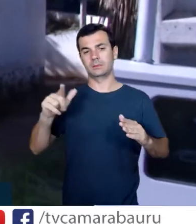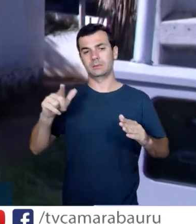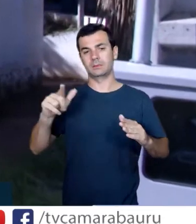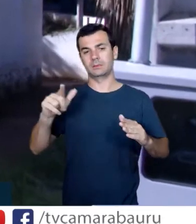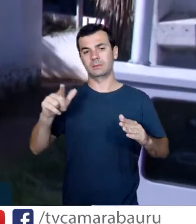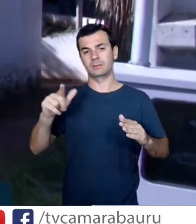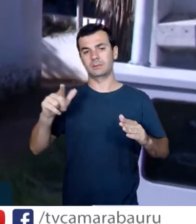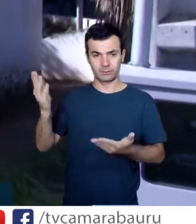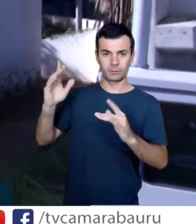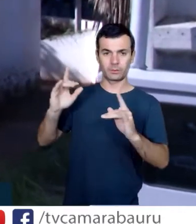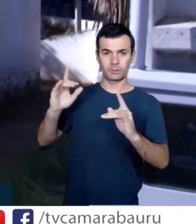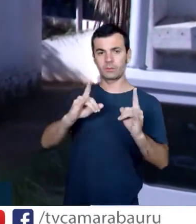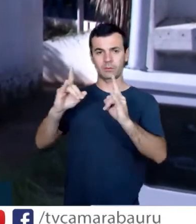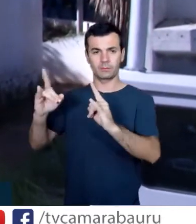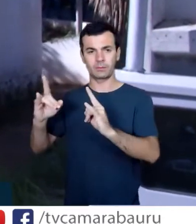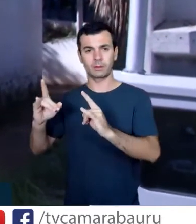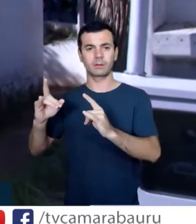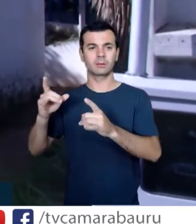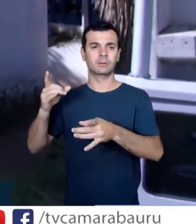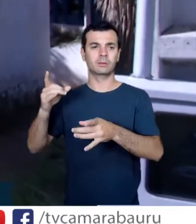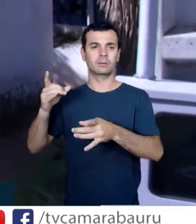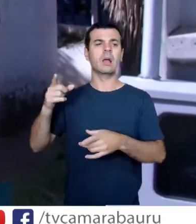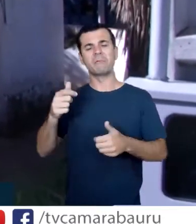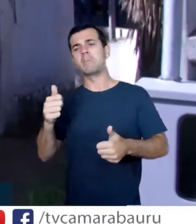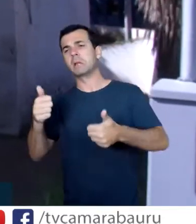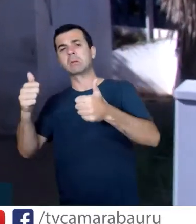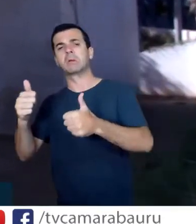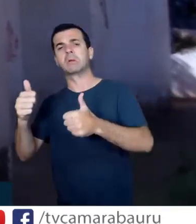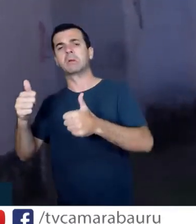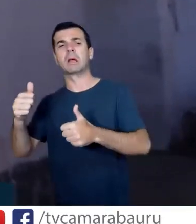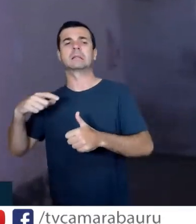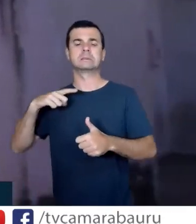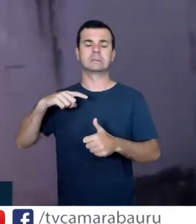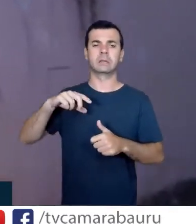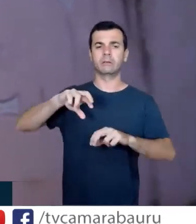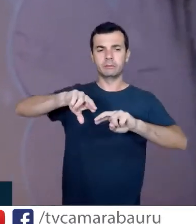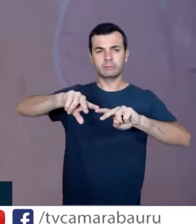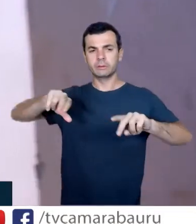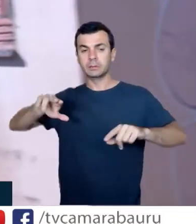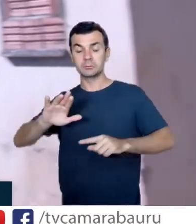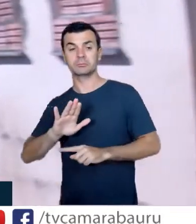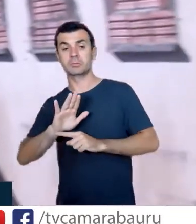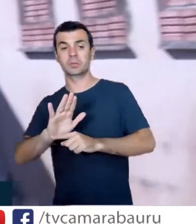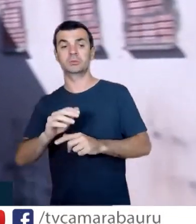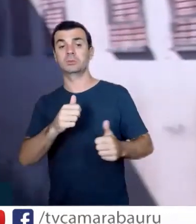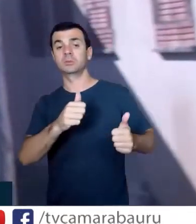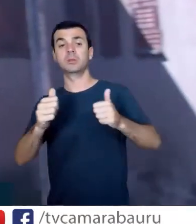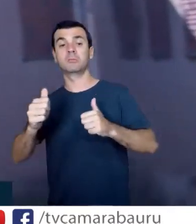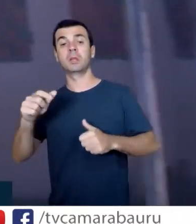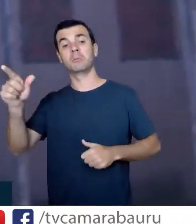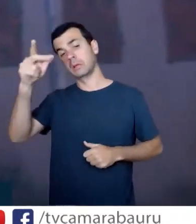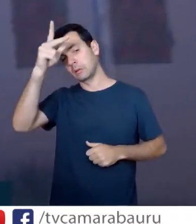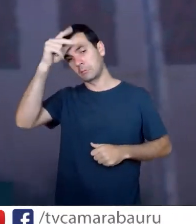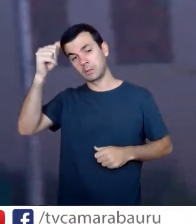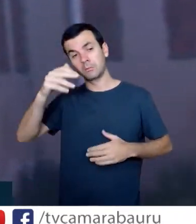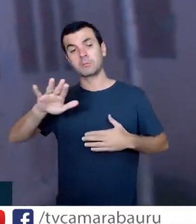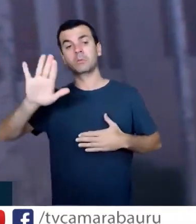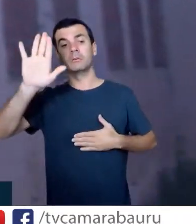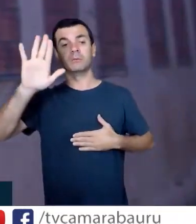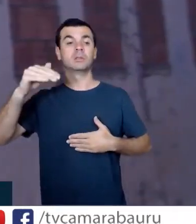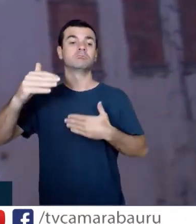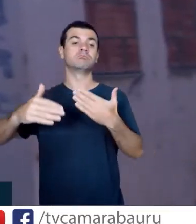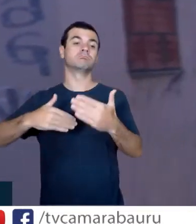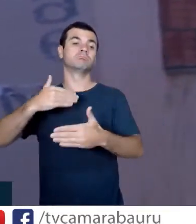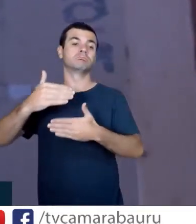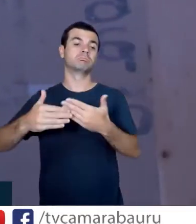de CRAS, promessa de várias atividades que poderiam vir a ocupar esse espaço, mas até agora nada.